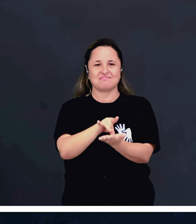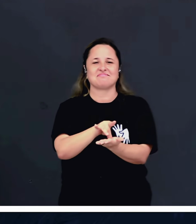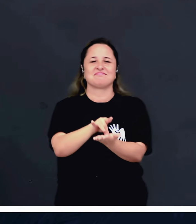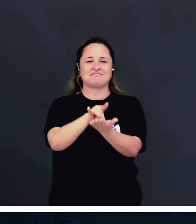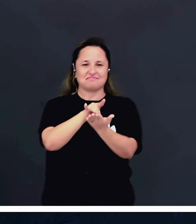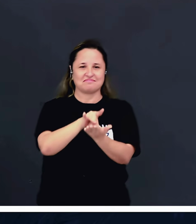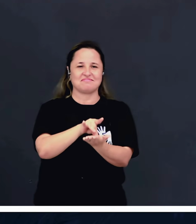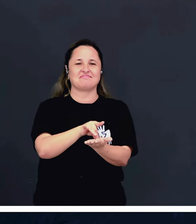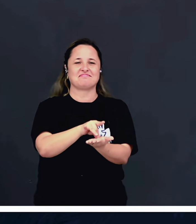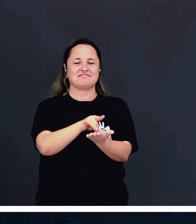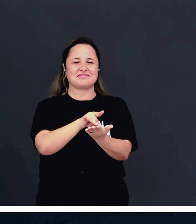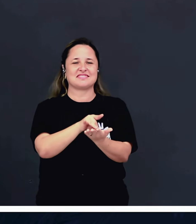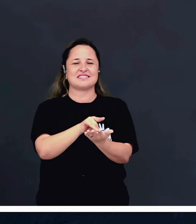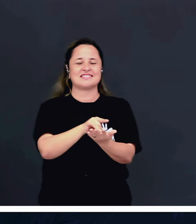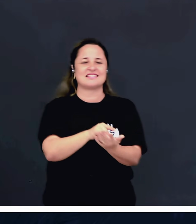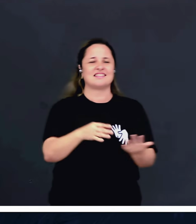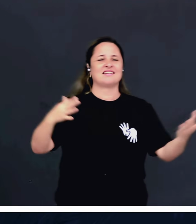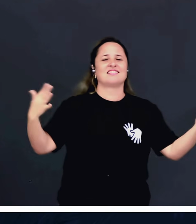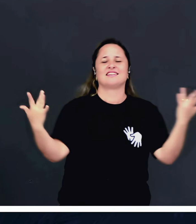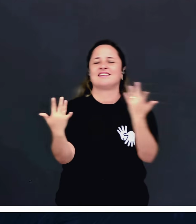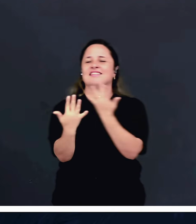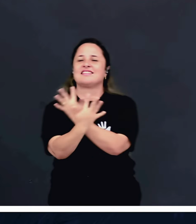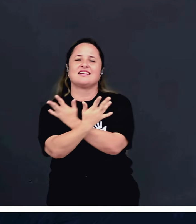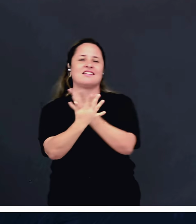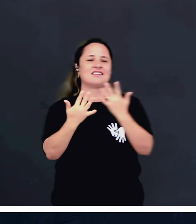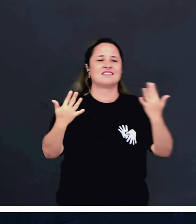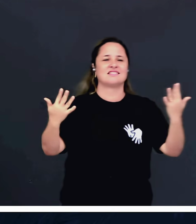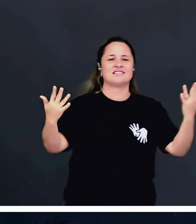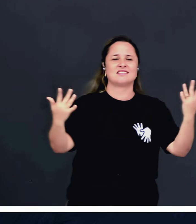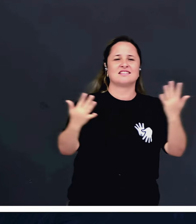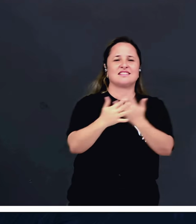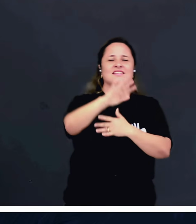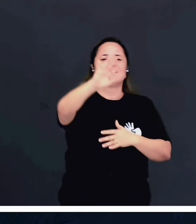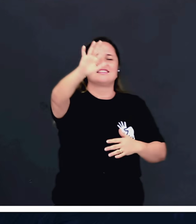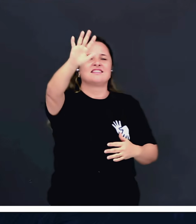lugar. Ele está nesse lugar. Aleluia! Na